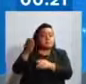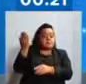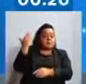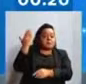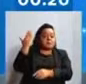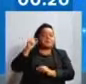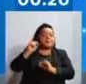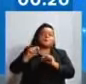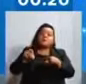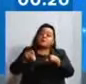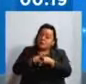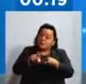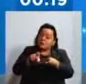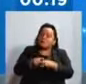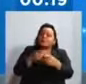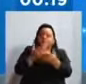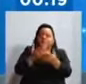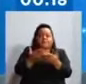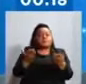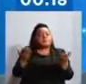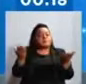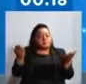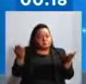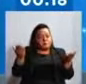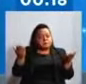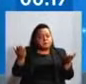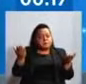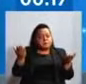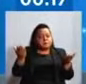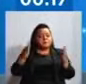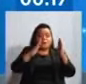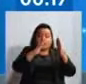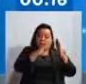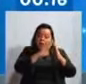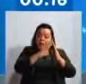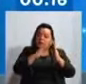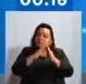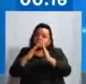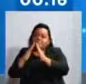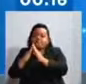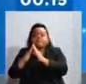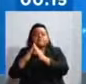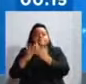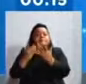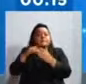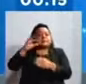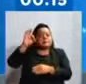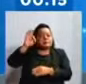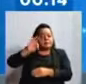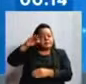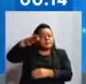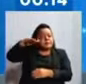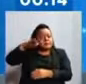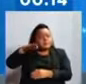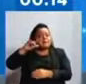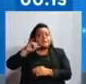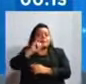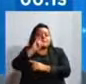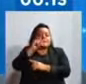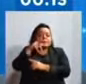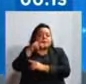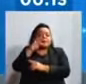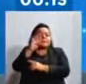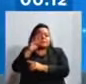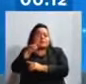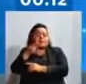Também às nossas residências vamos dar também um desconto no IPTU de 40% no